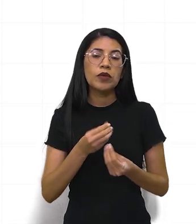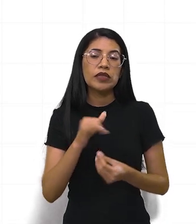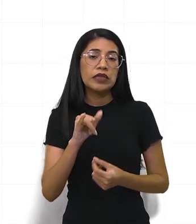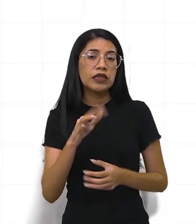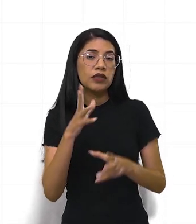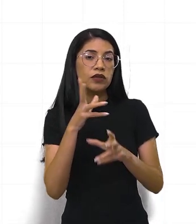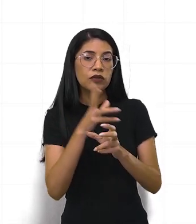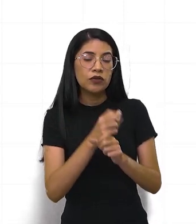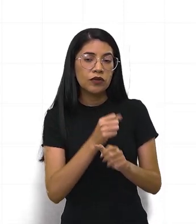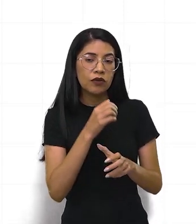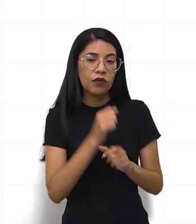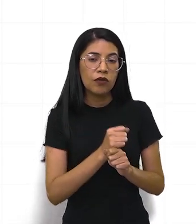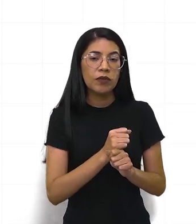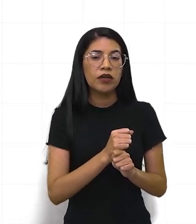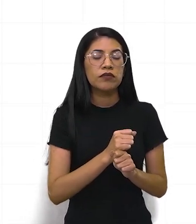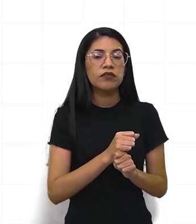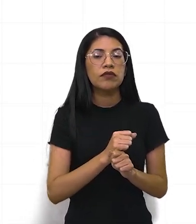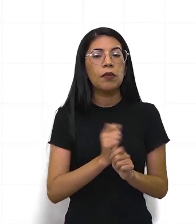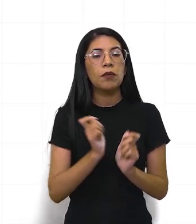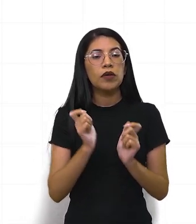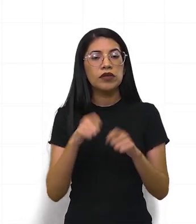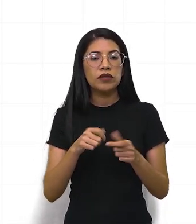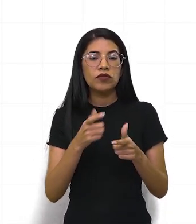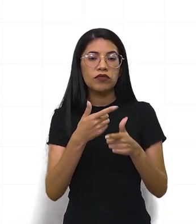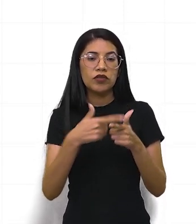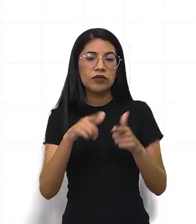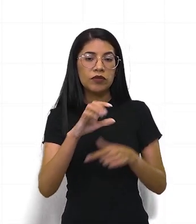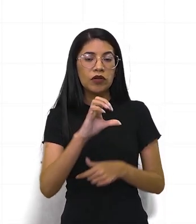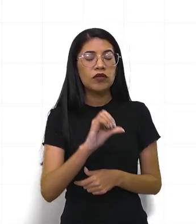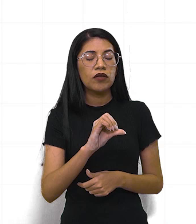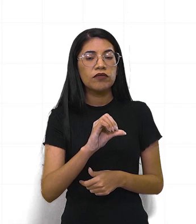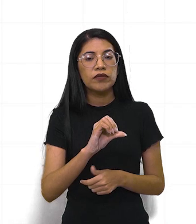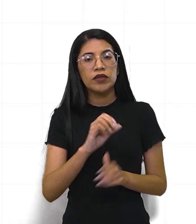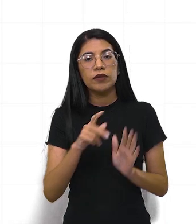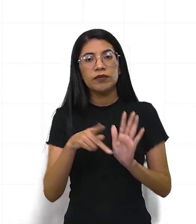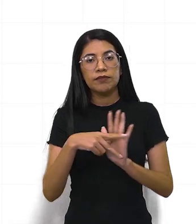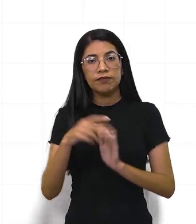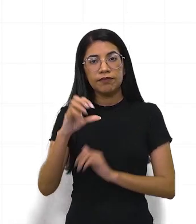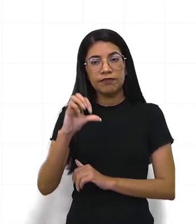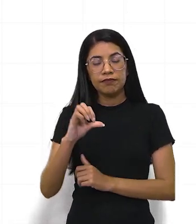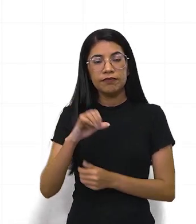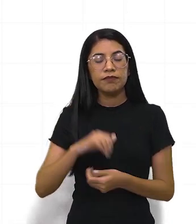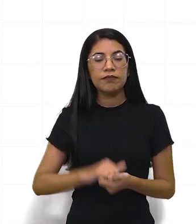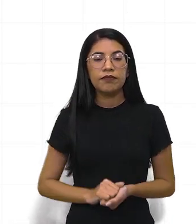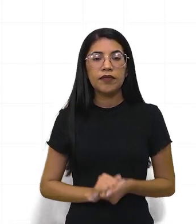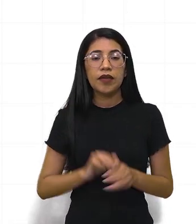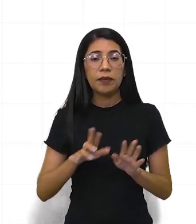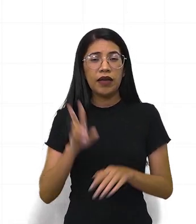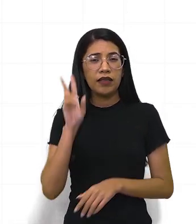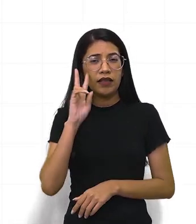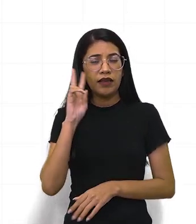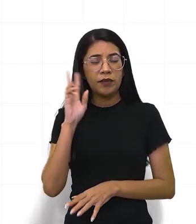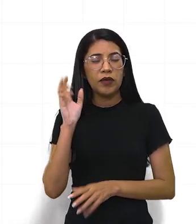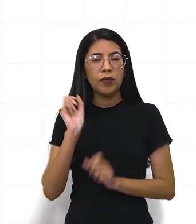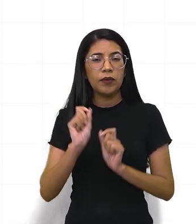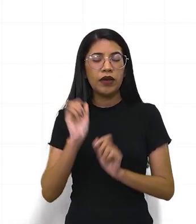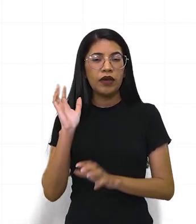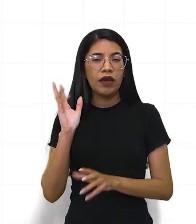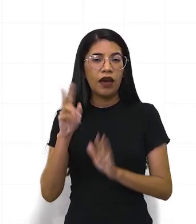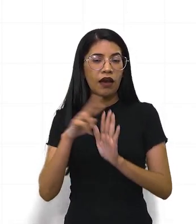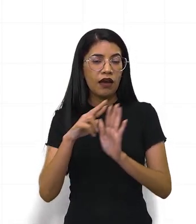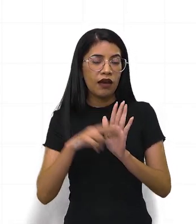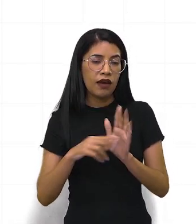9, então 9 é divisor desse número. Lembra que essa regrinha é